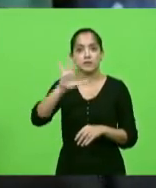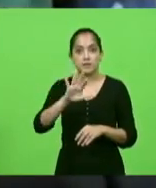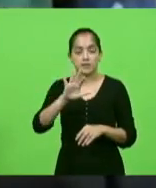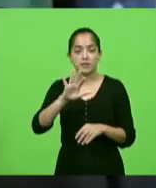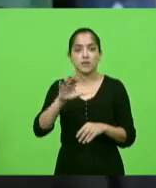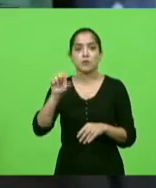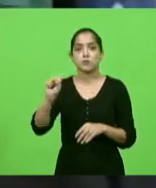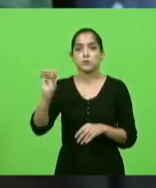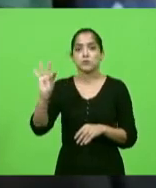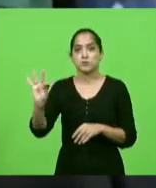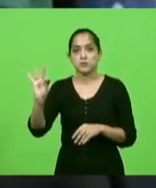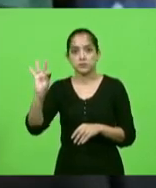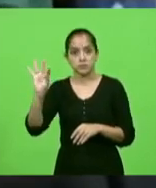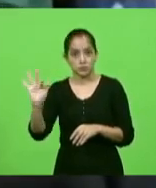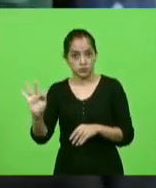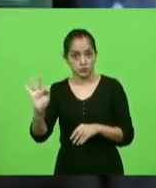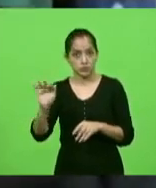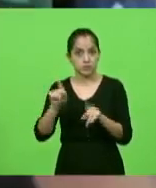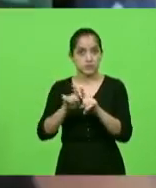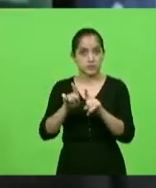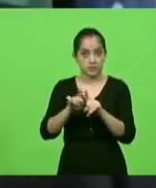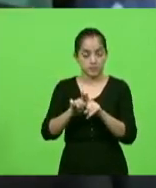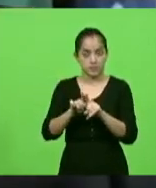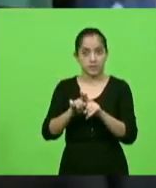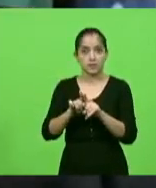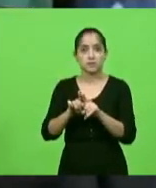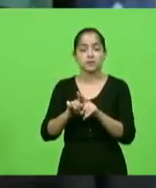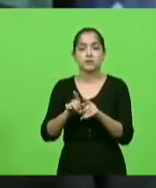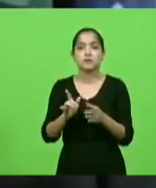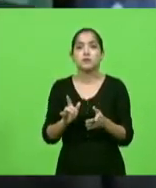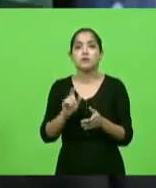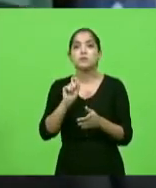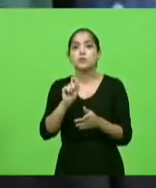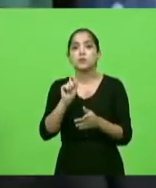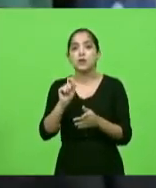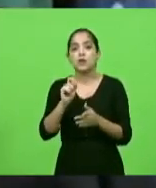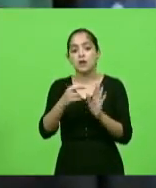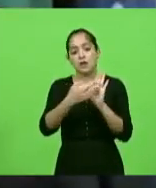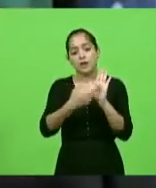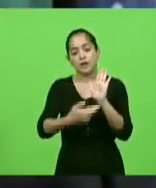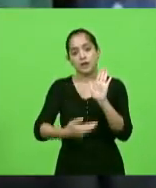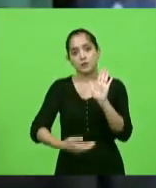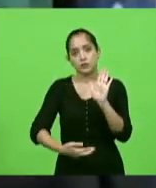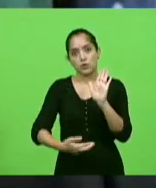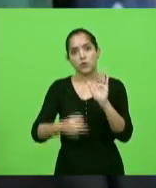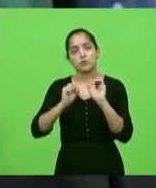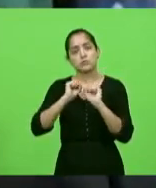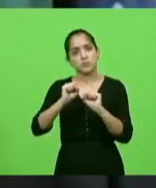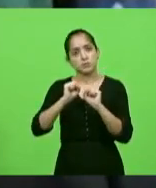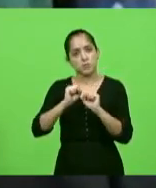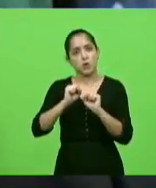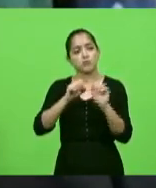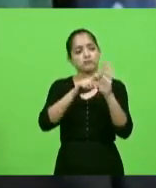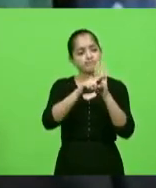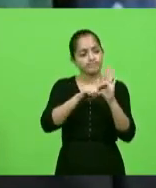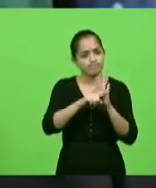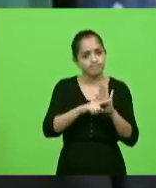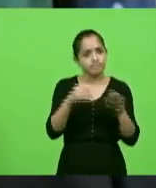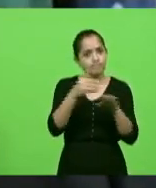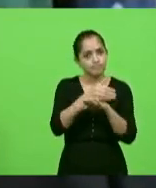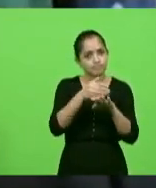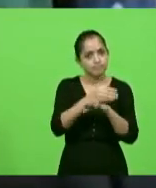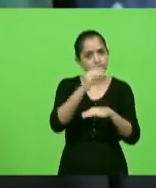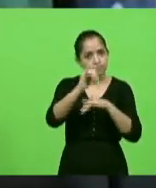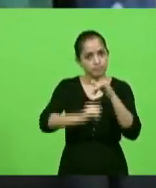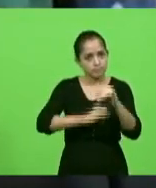plural Superior Tribunal de Justiça do Superior Tribunal de Justiça tava relatório que pode ser pesquisado na internet